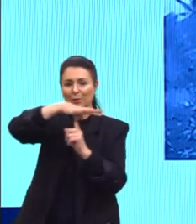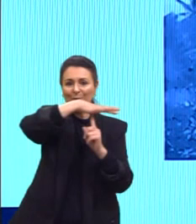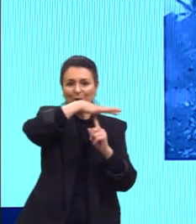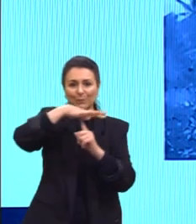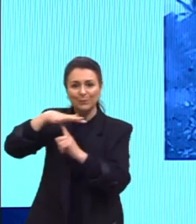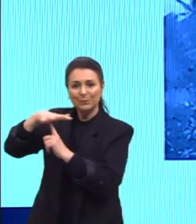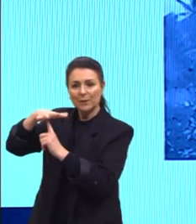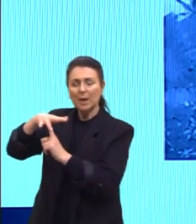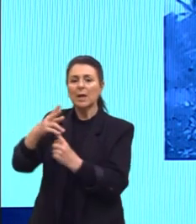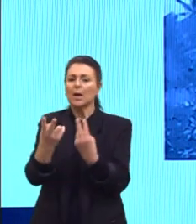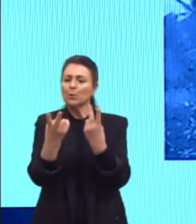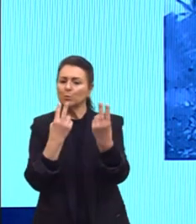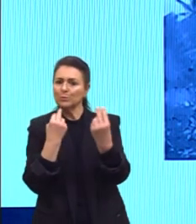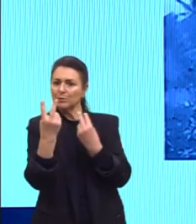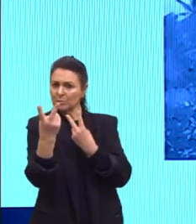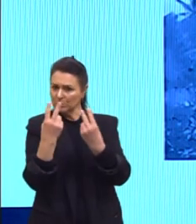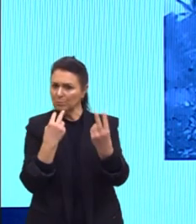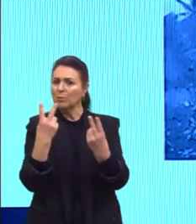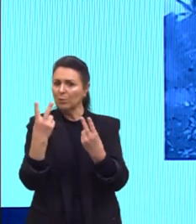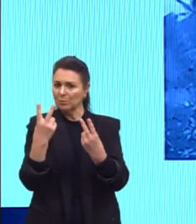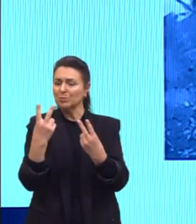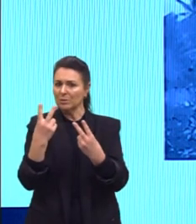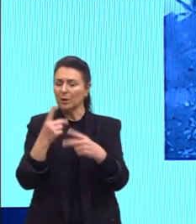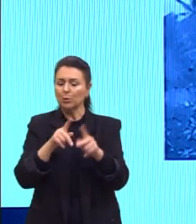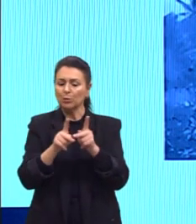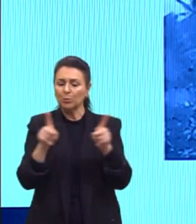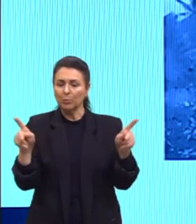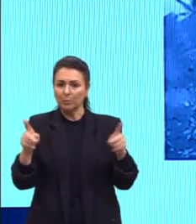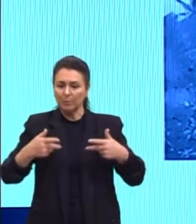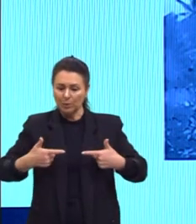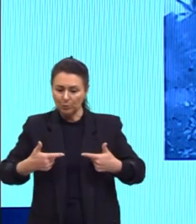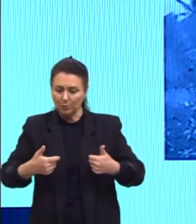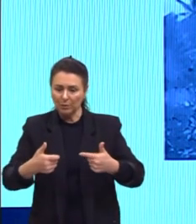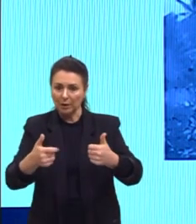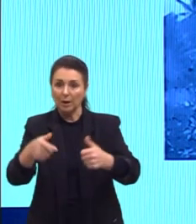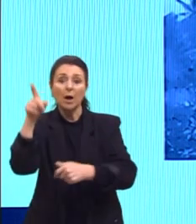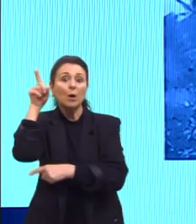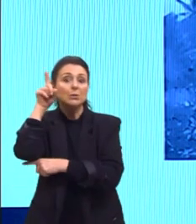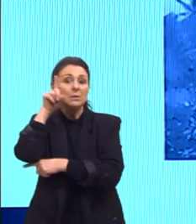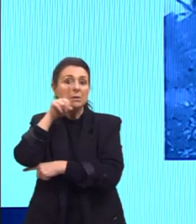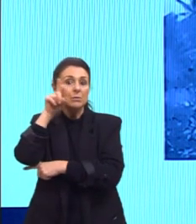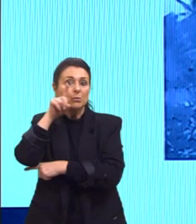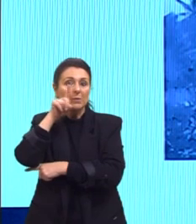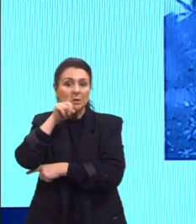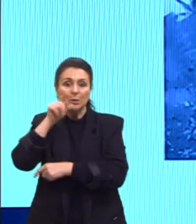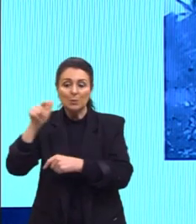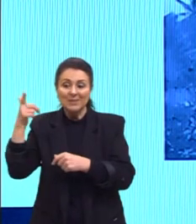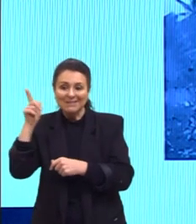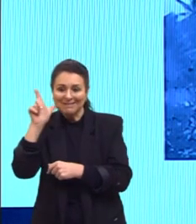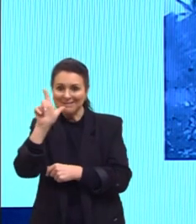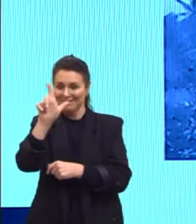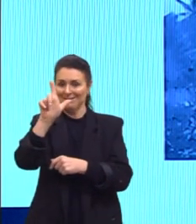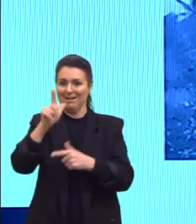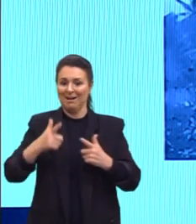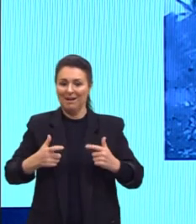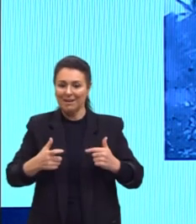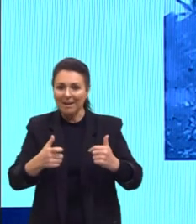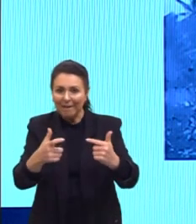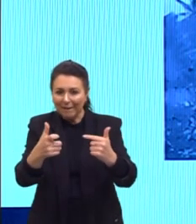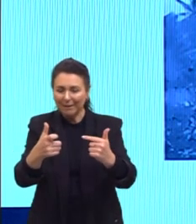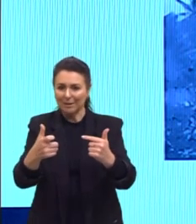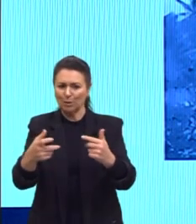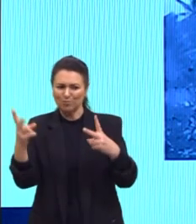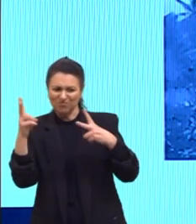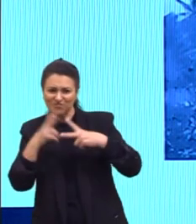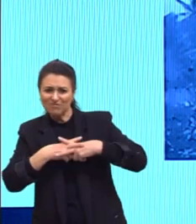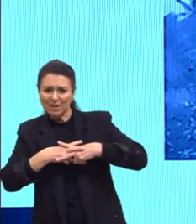meio de transportes Desse pessoal durante essa guerra os Estados Unidos só ganha a guerra propriamente dito né tem as suas batalhas